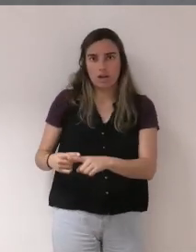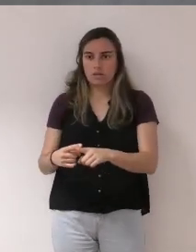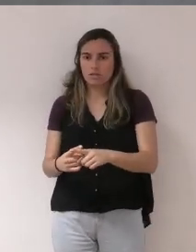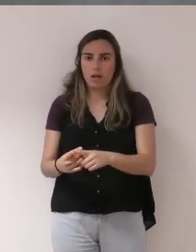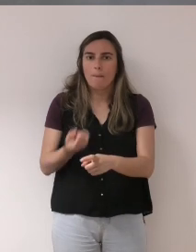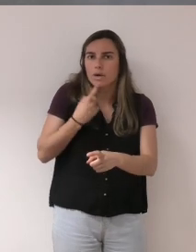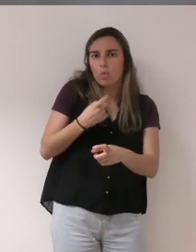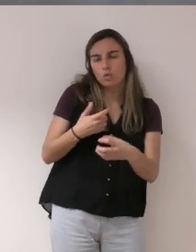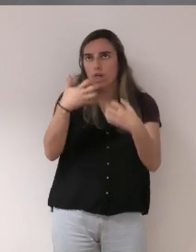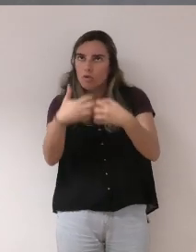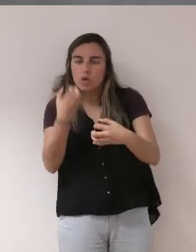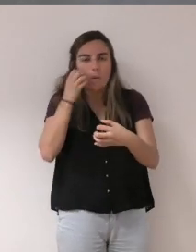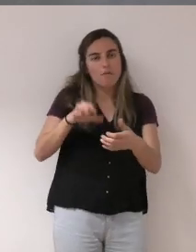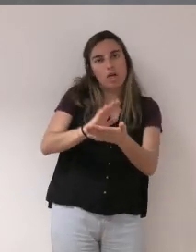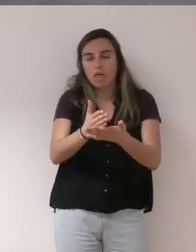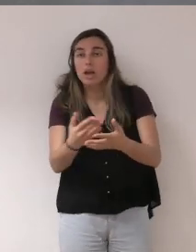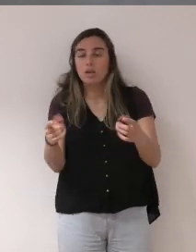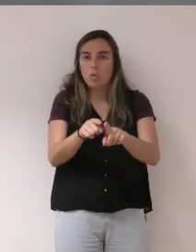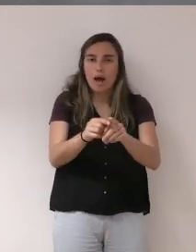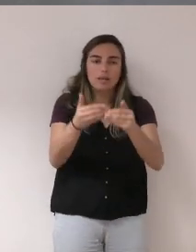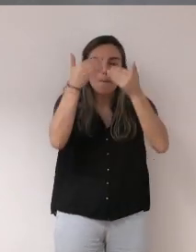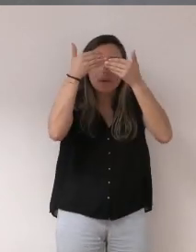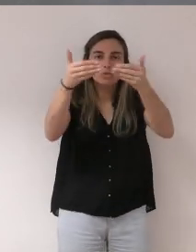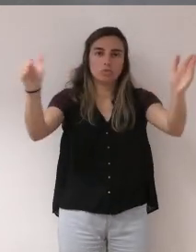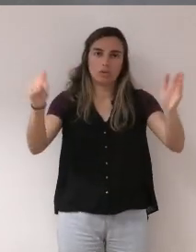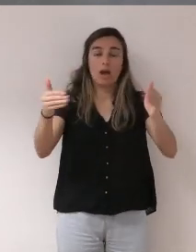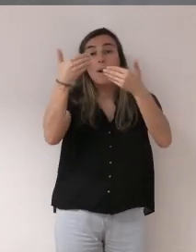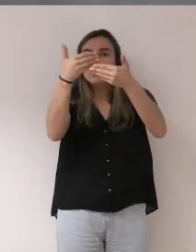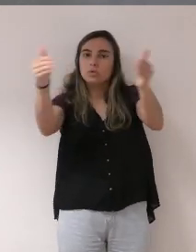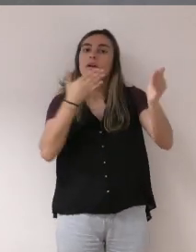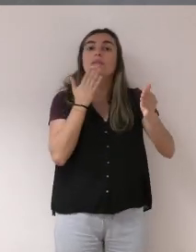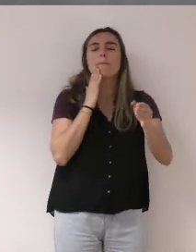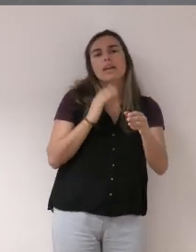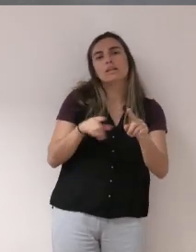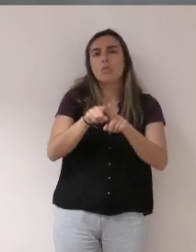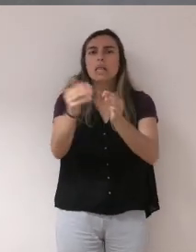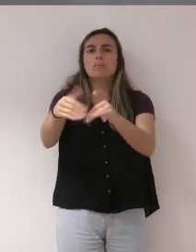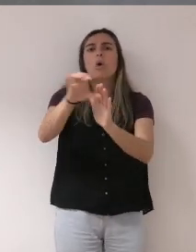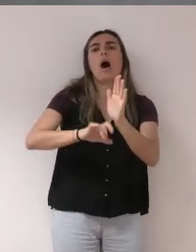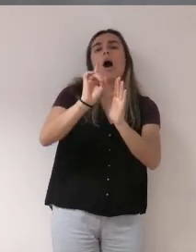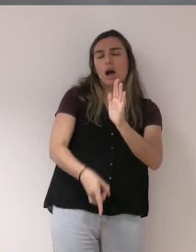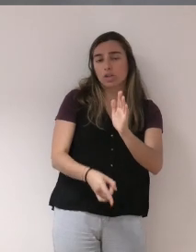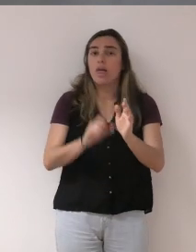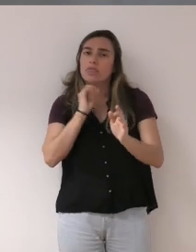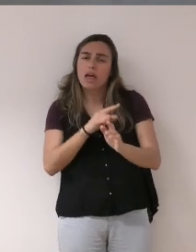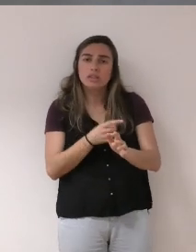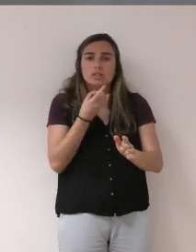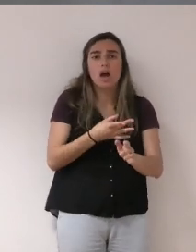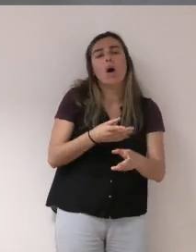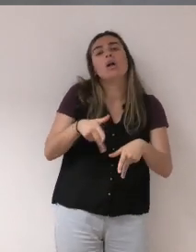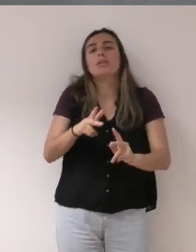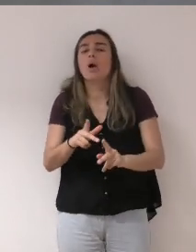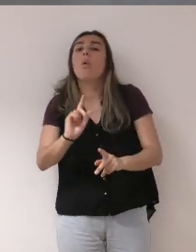questiona. Um lugar em aberto, cujo grau de abertura é definido pelo seu grau de condicionamento. Aquilo que permite e aquilo que